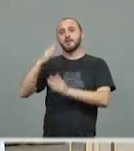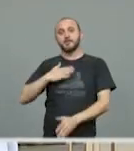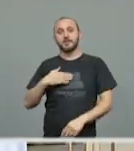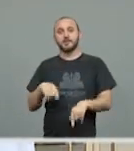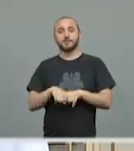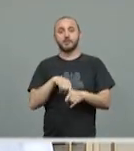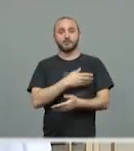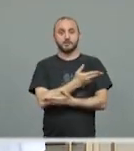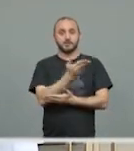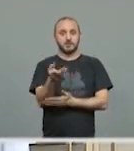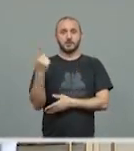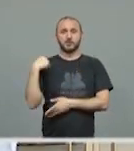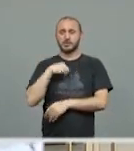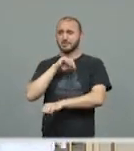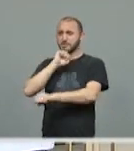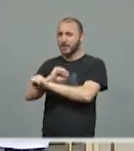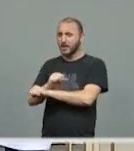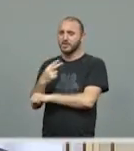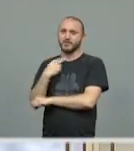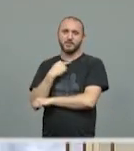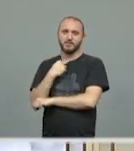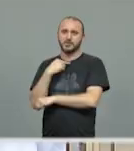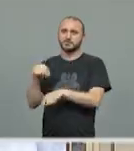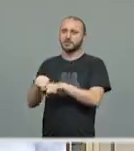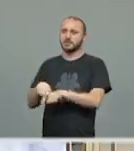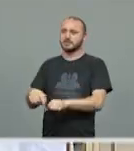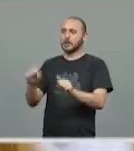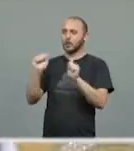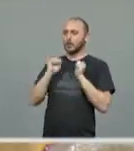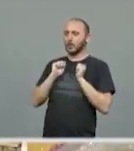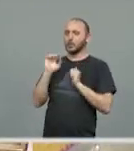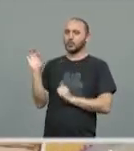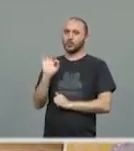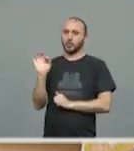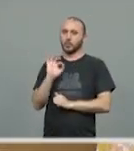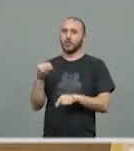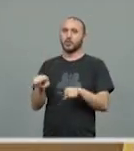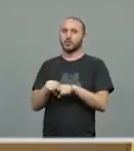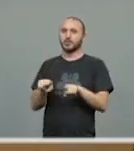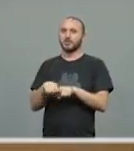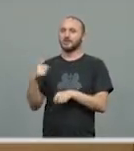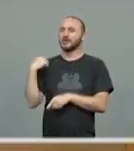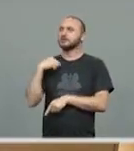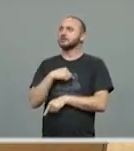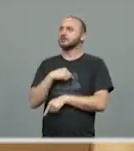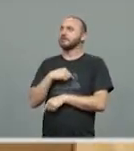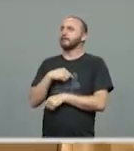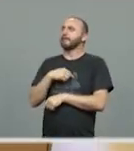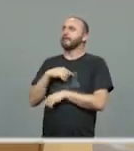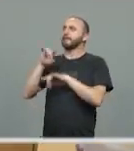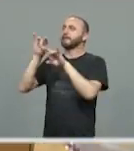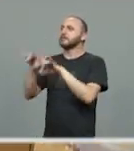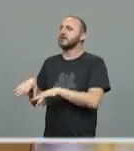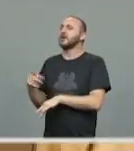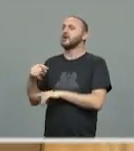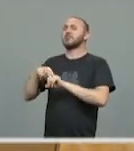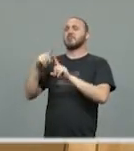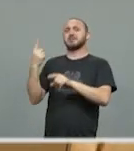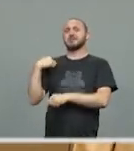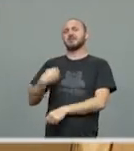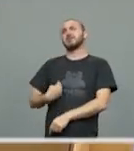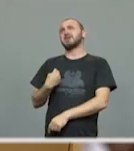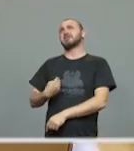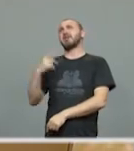Não podemos parar, não podemos ficar paralisados, não podemos sucumbir. Ora, mas nós vivemos